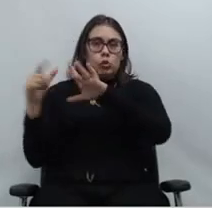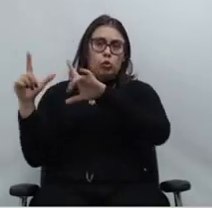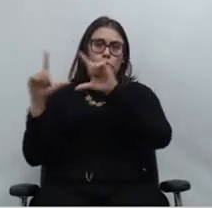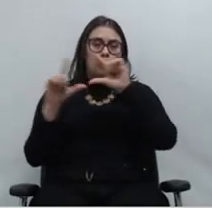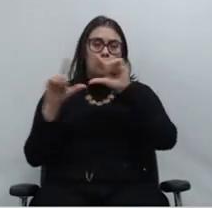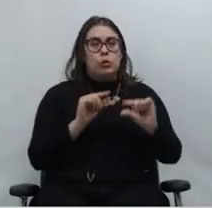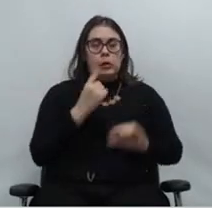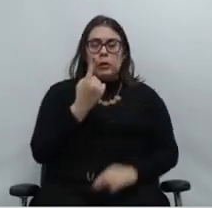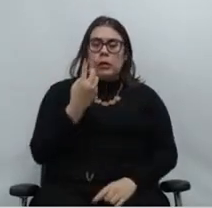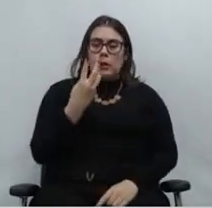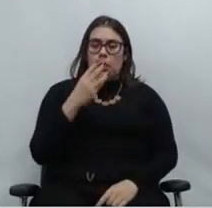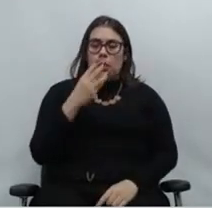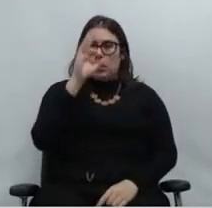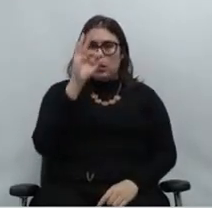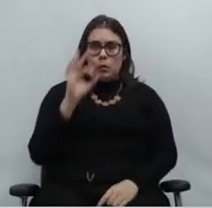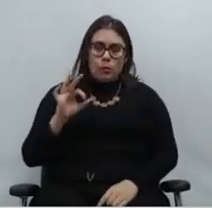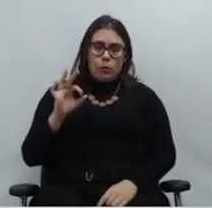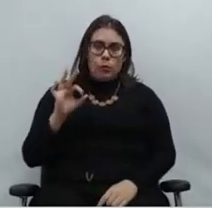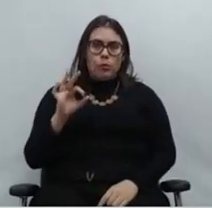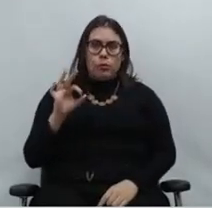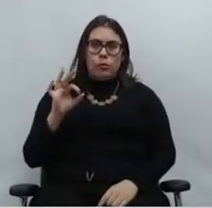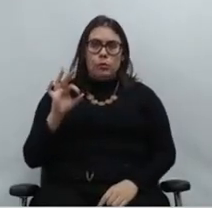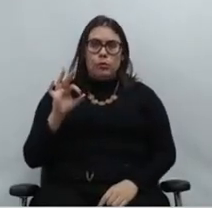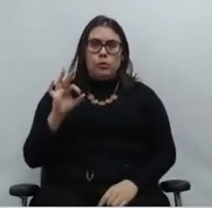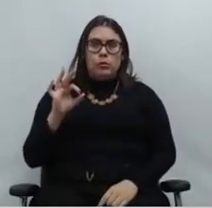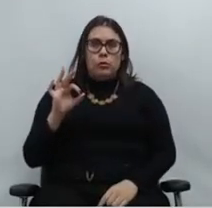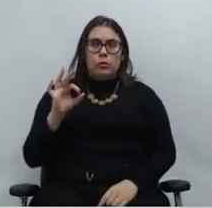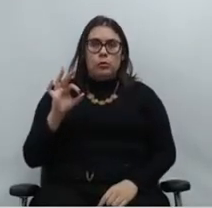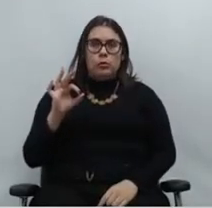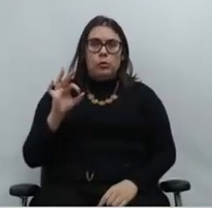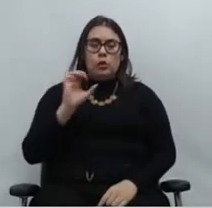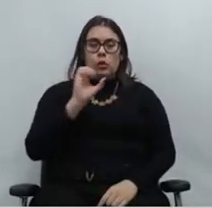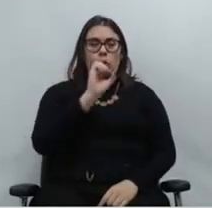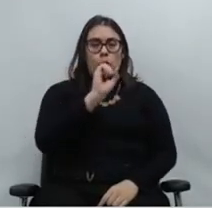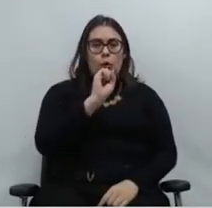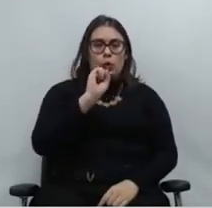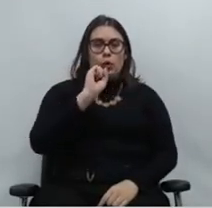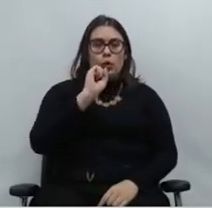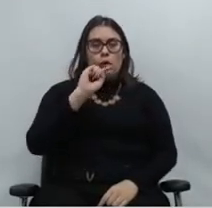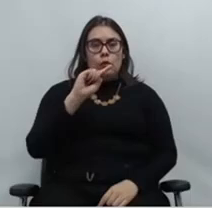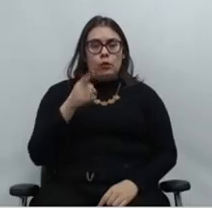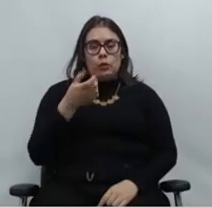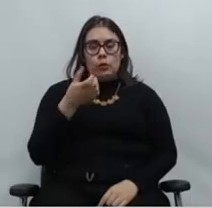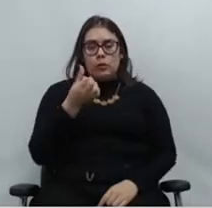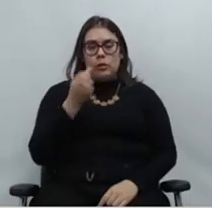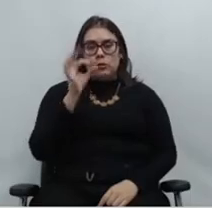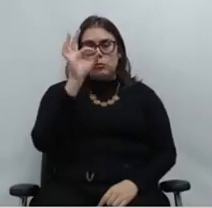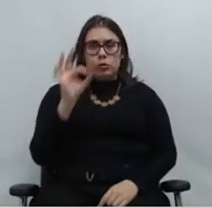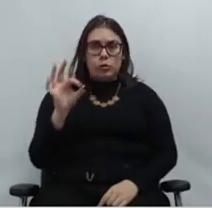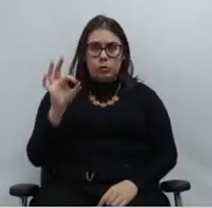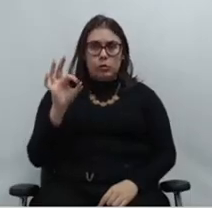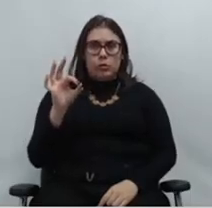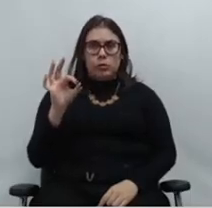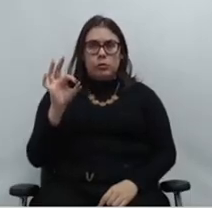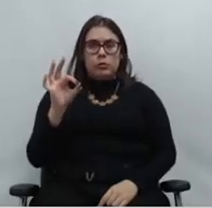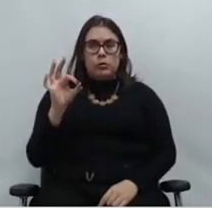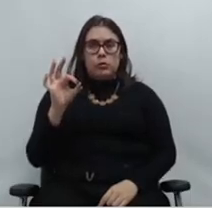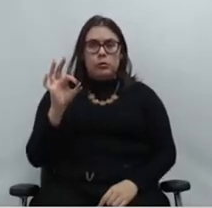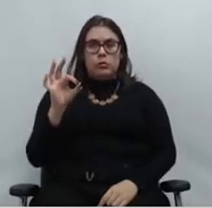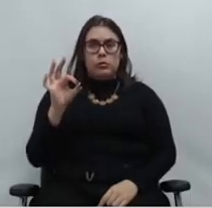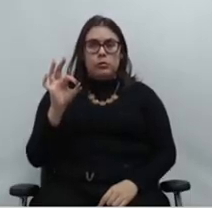de 13% nas ações de comunicação e transparência institucional e 8,6% nas ações de capacitação de defensores e